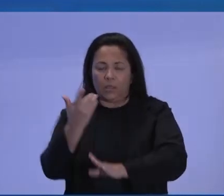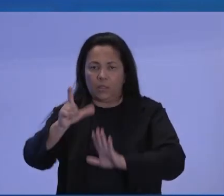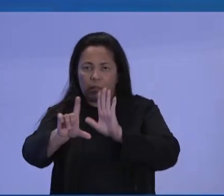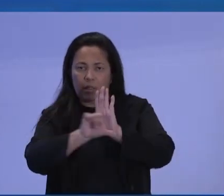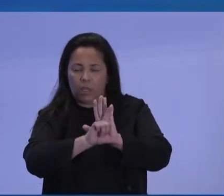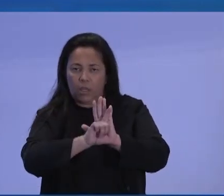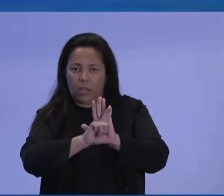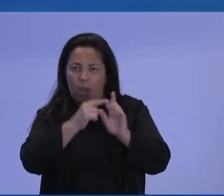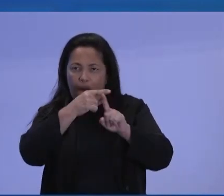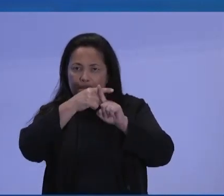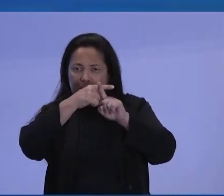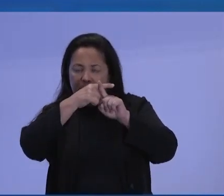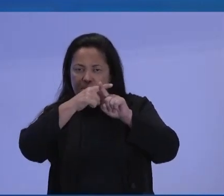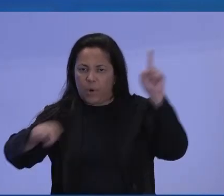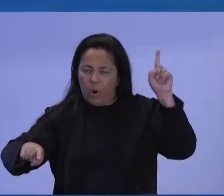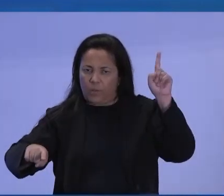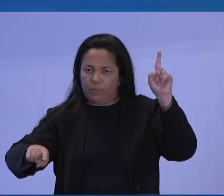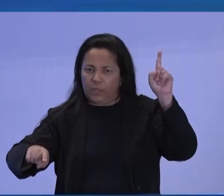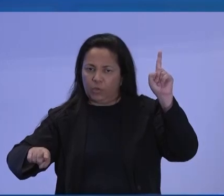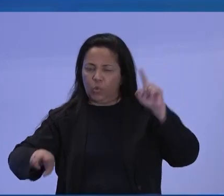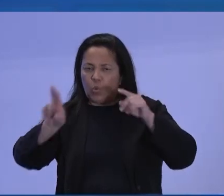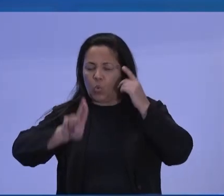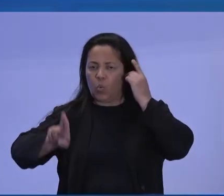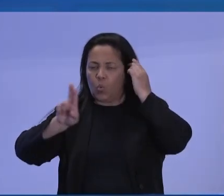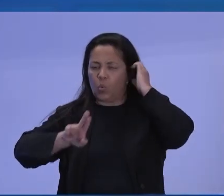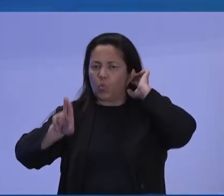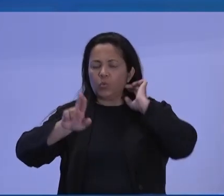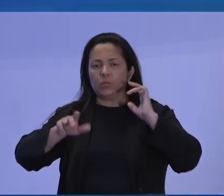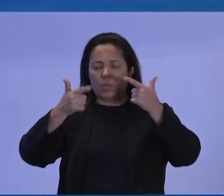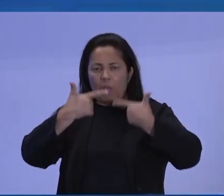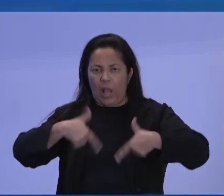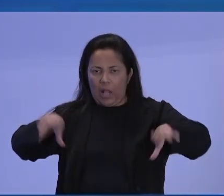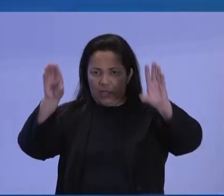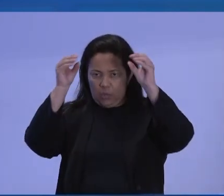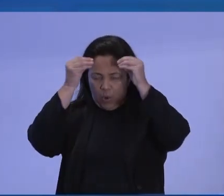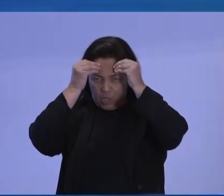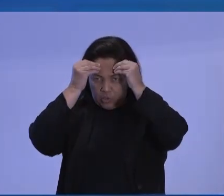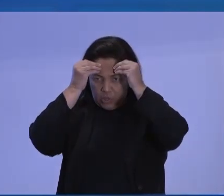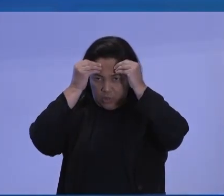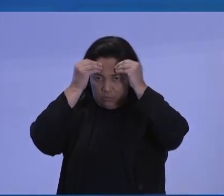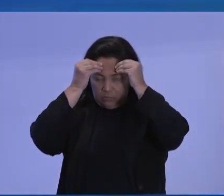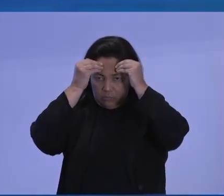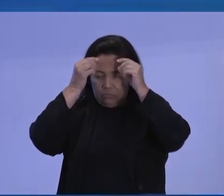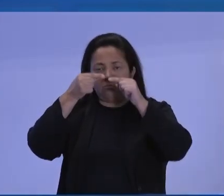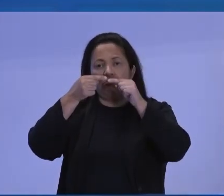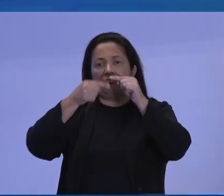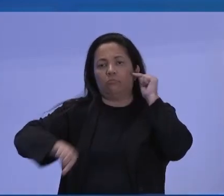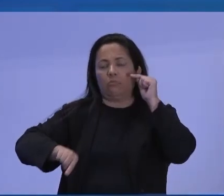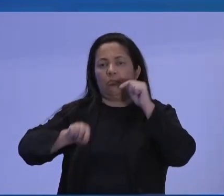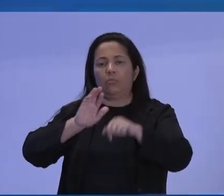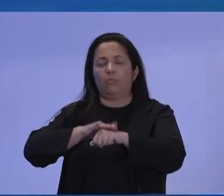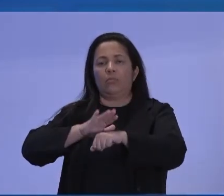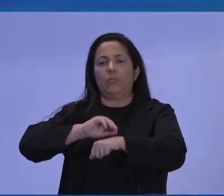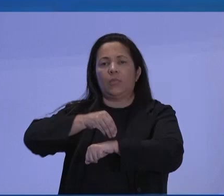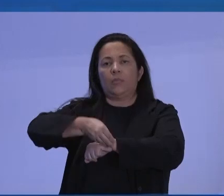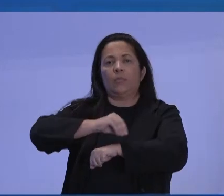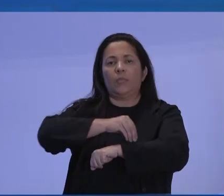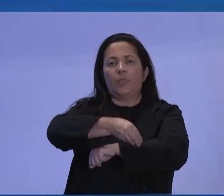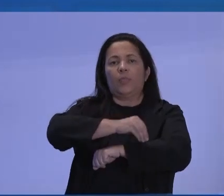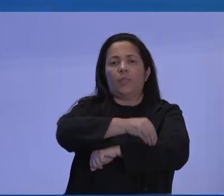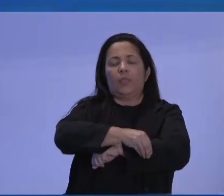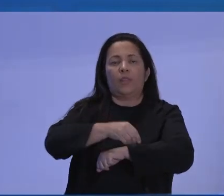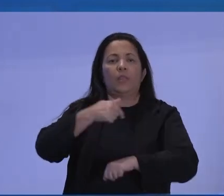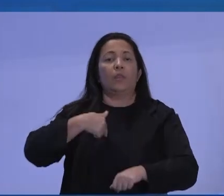proíba a linguagem discriminatória contra as pessoas acometidas pela hanseníase, representando um importante avanço para a